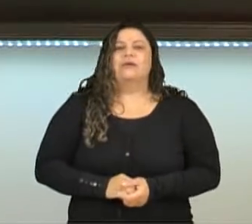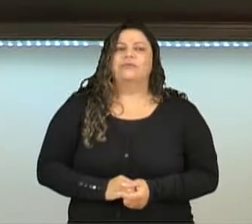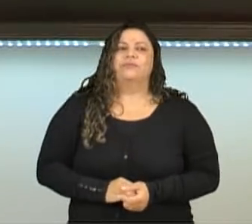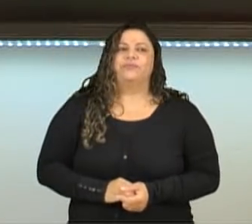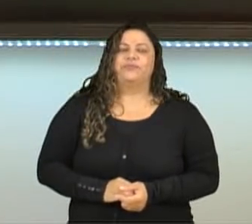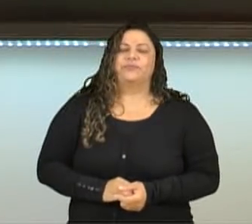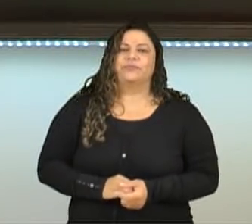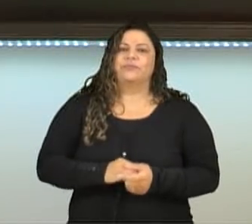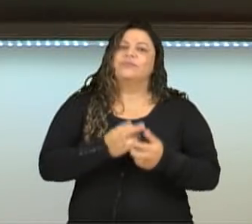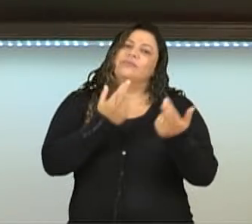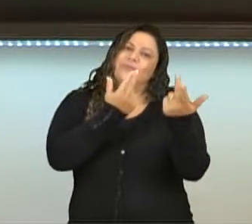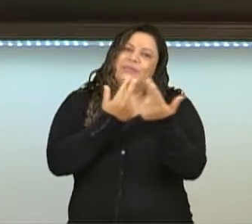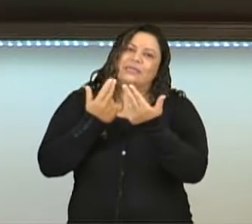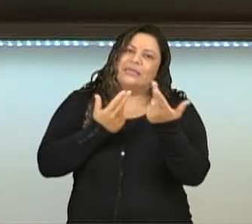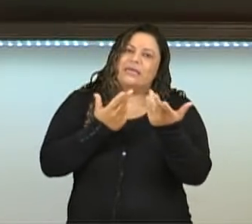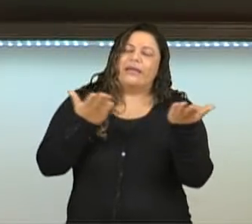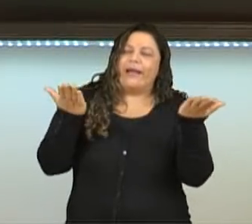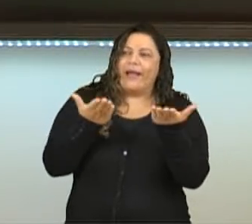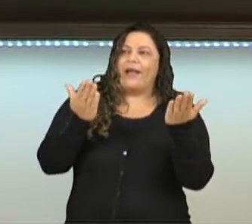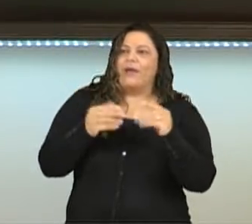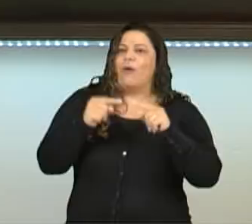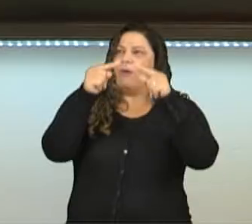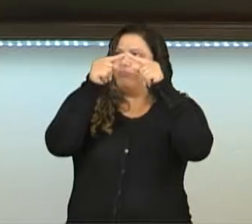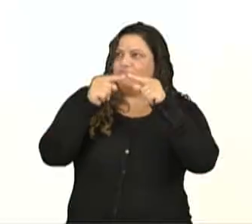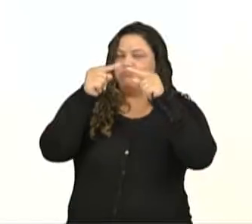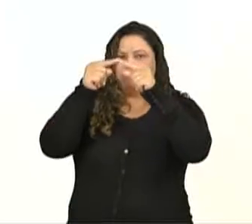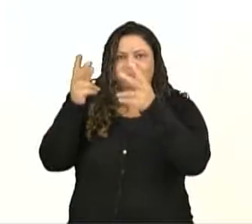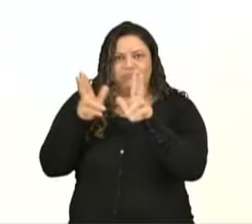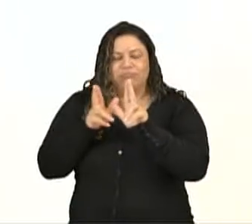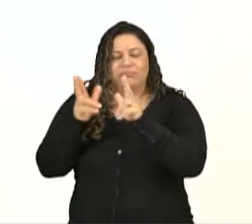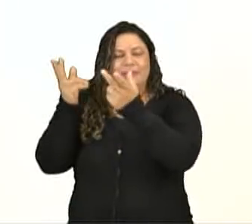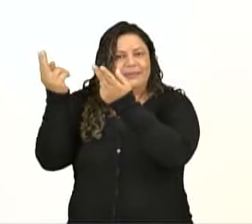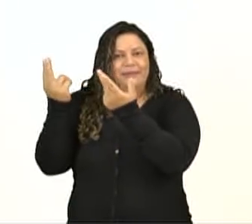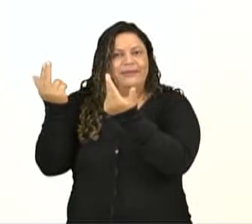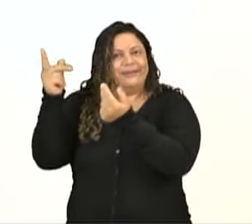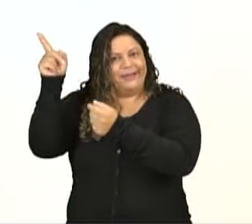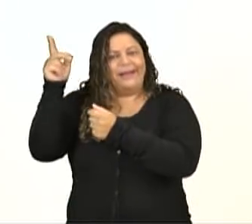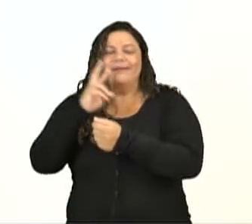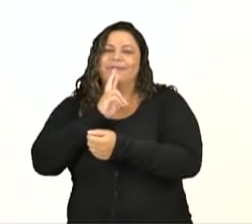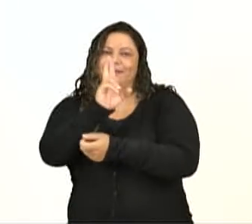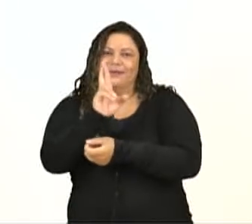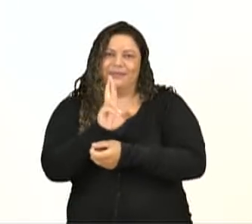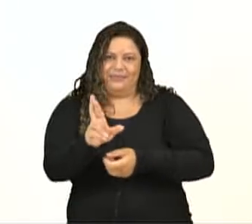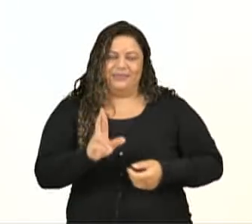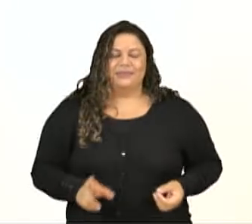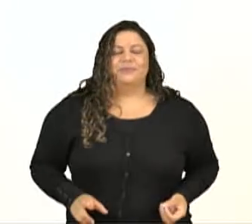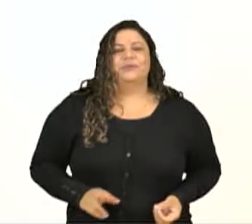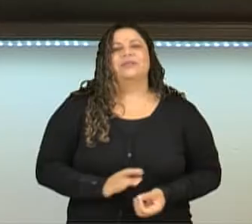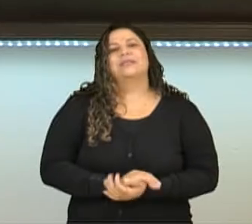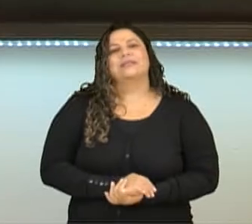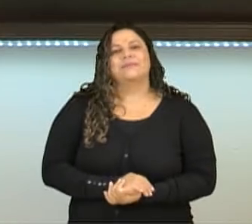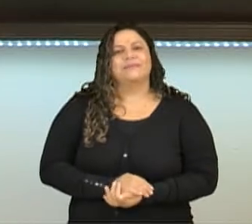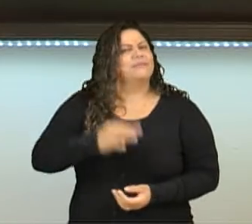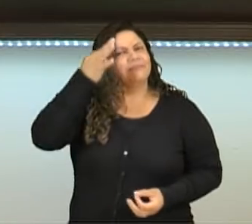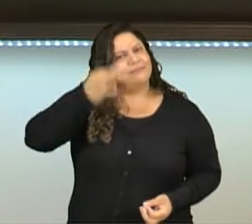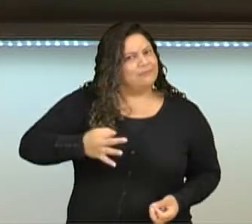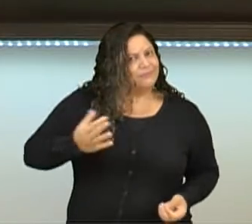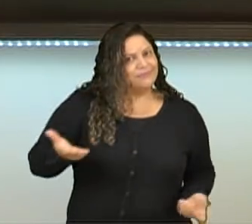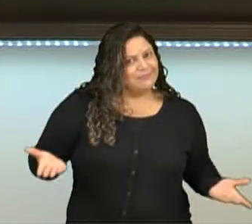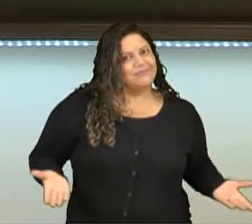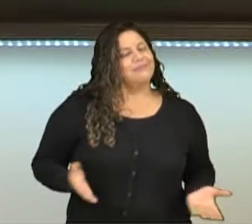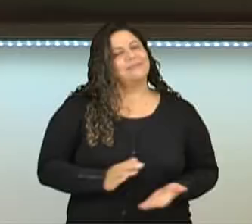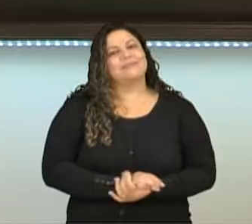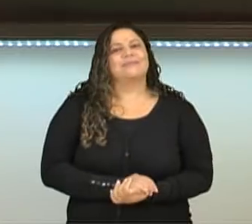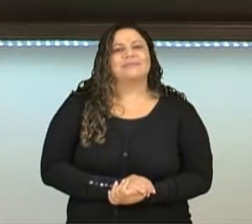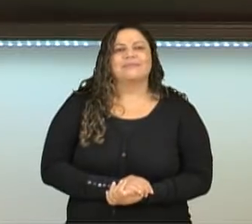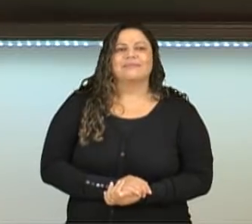terem a mesma assimilação do que eu coloquei a resposta aqui para vocês, está correta, né? Às